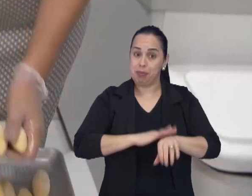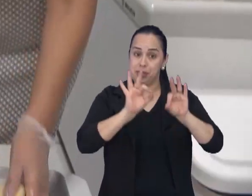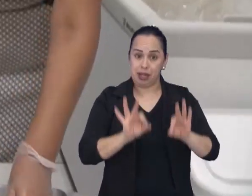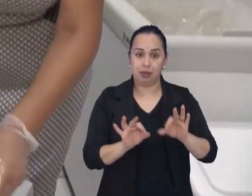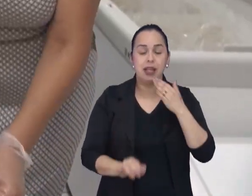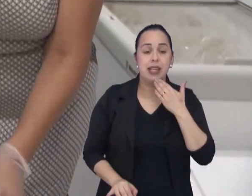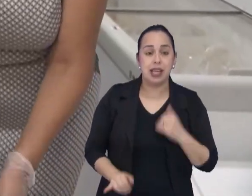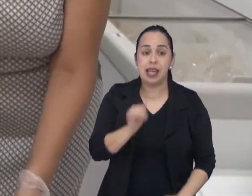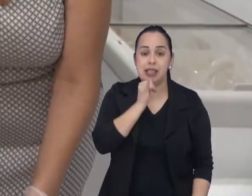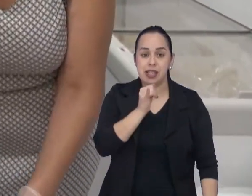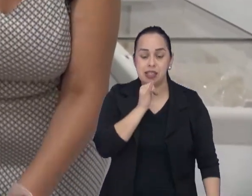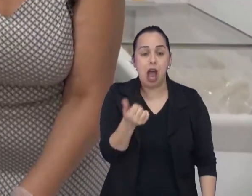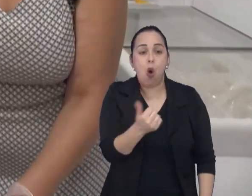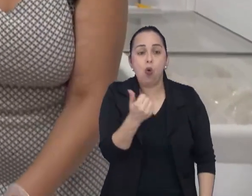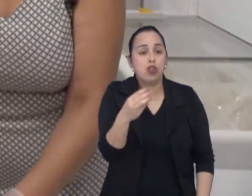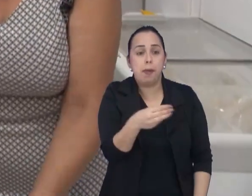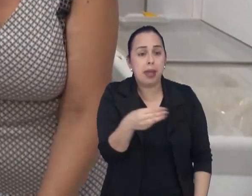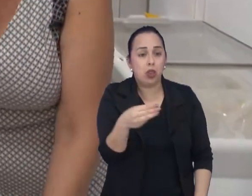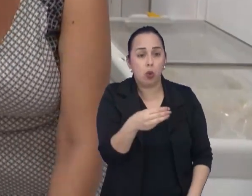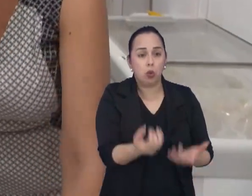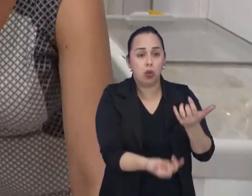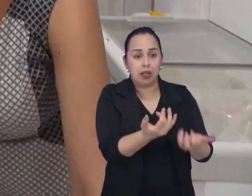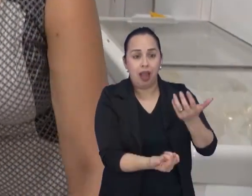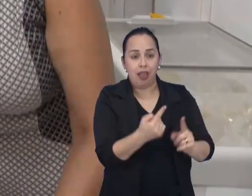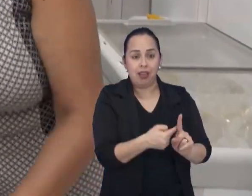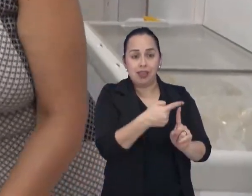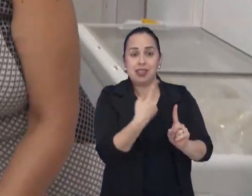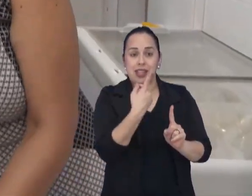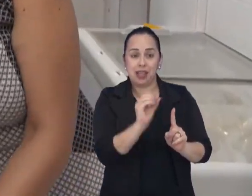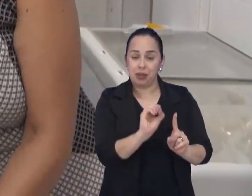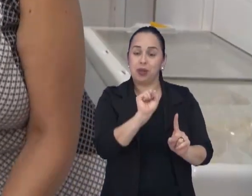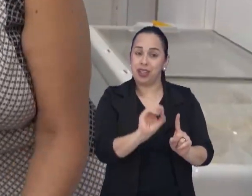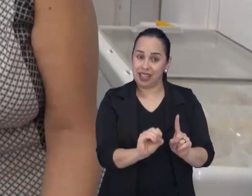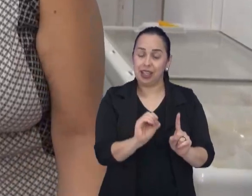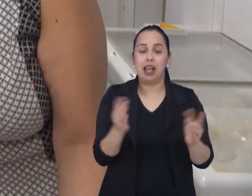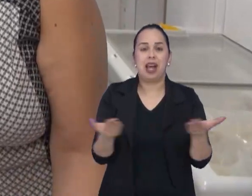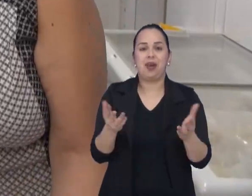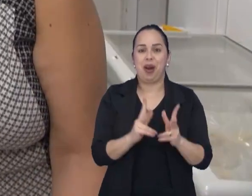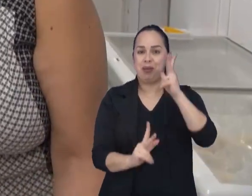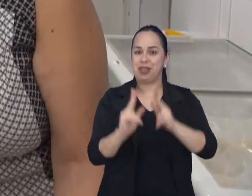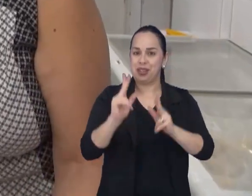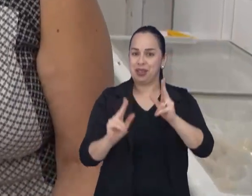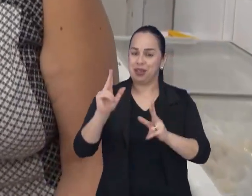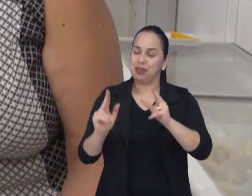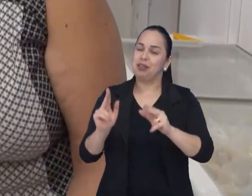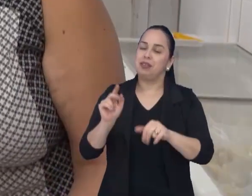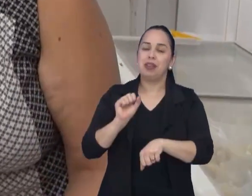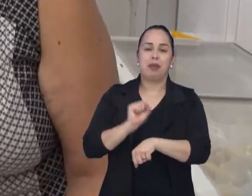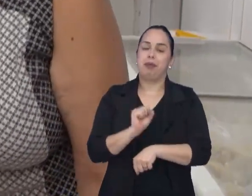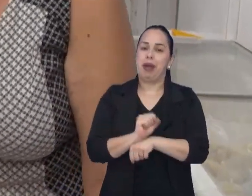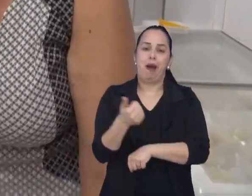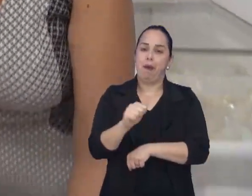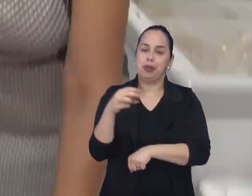por exemplo, são 11 minutinhos fritando ali no óleo a 180 graus. E o editor, claro, vai fazer aquela mágica, porque ninguém merece esperar 11 minutinhos, isso aqui